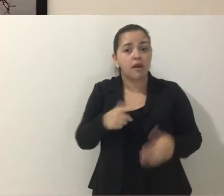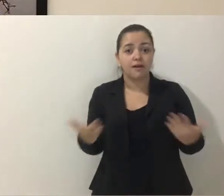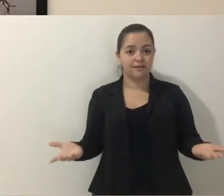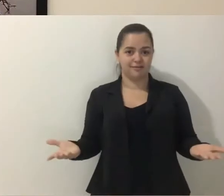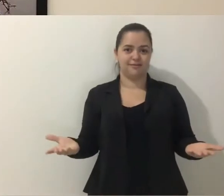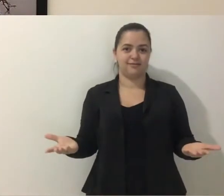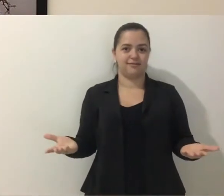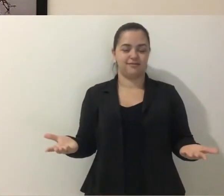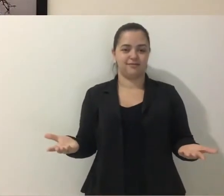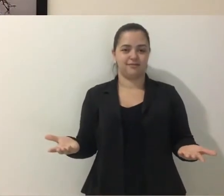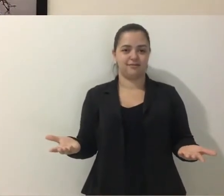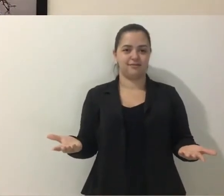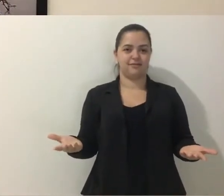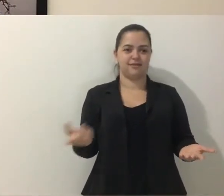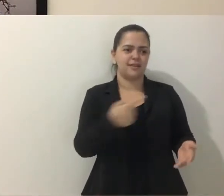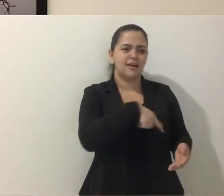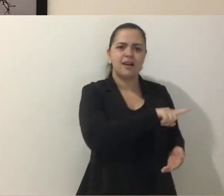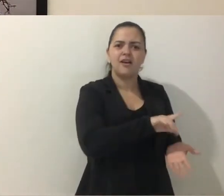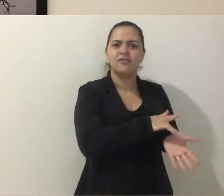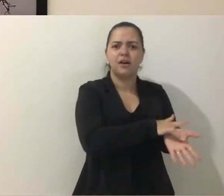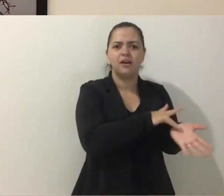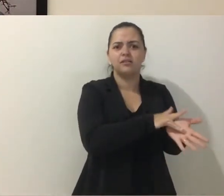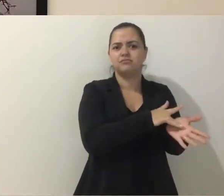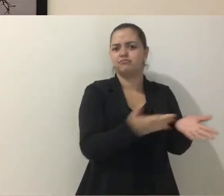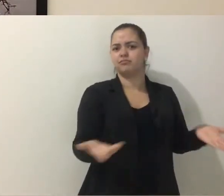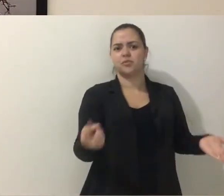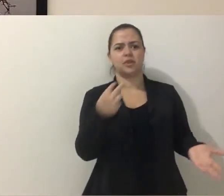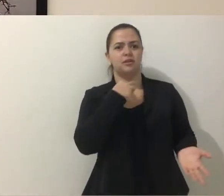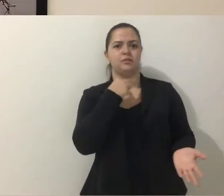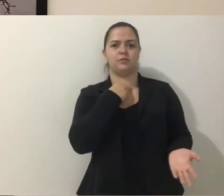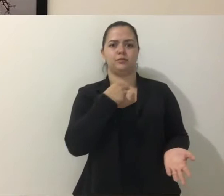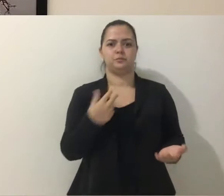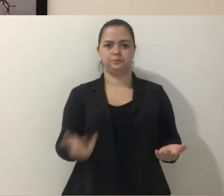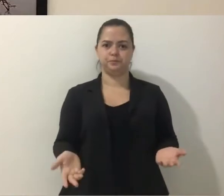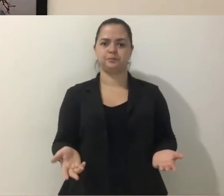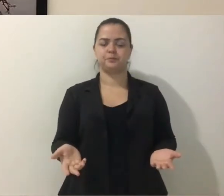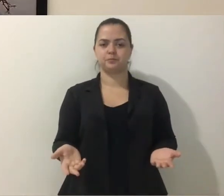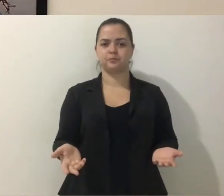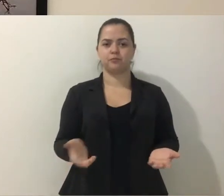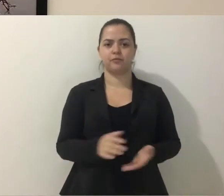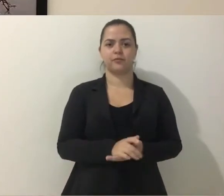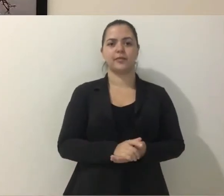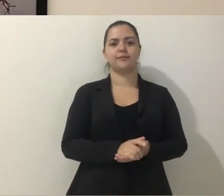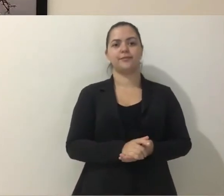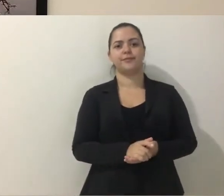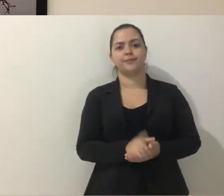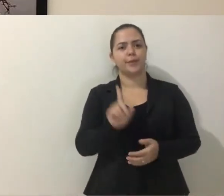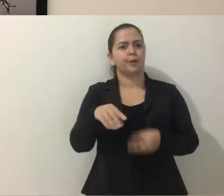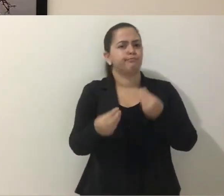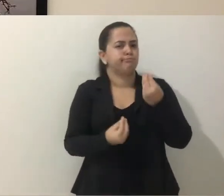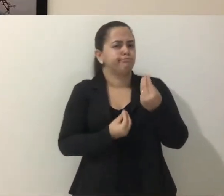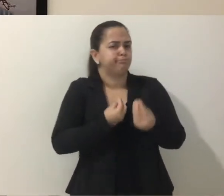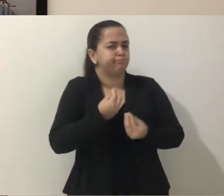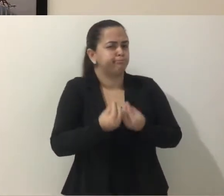que eles usavam em relação a isso. Então, isso é exatamente uma manobra para que eles